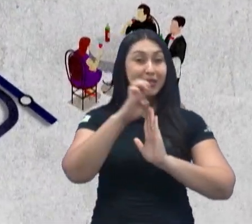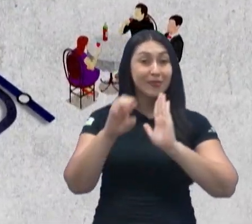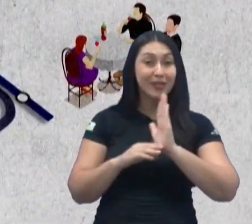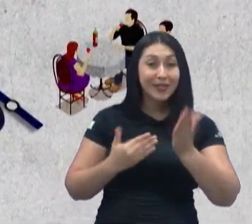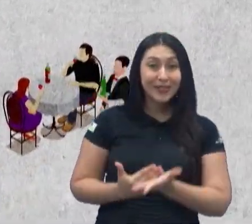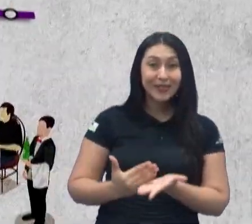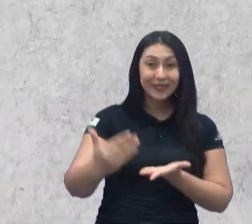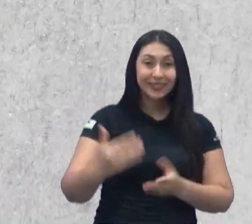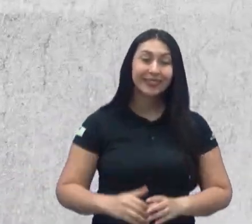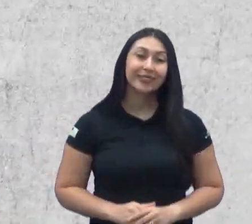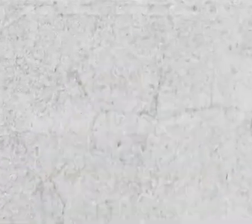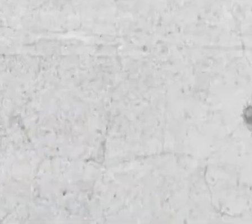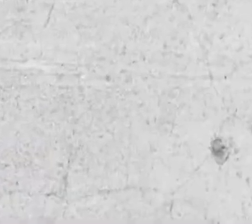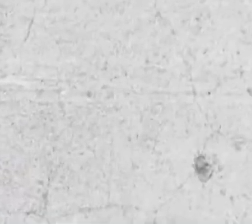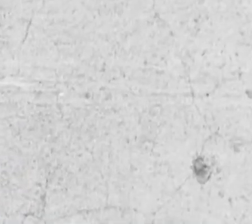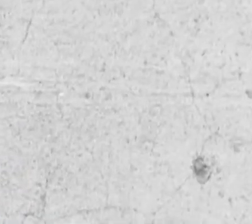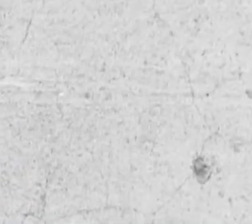ar.